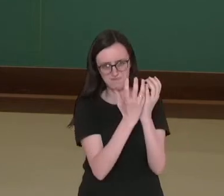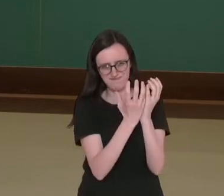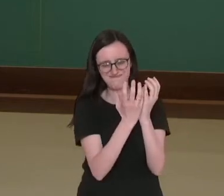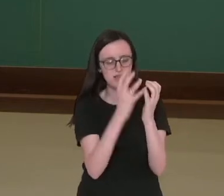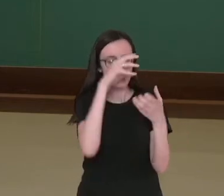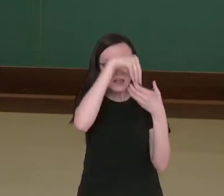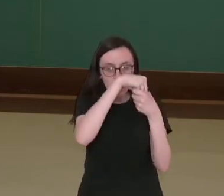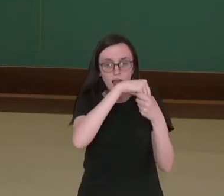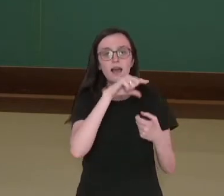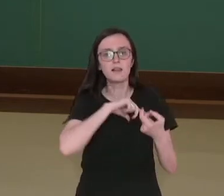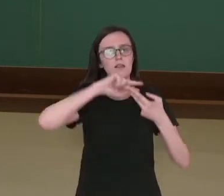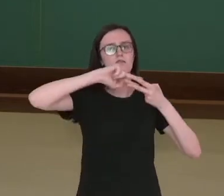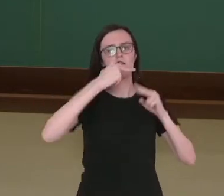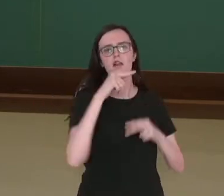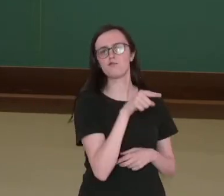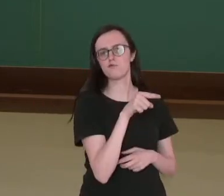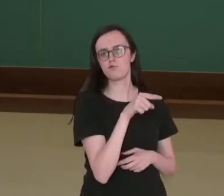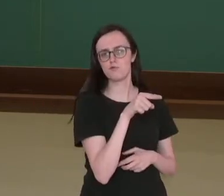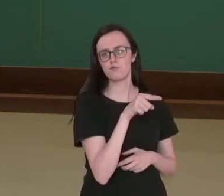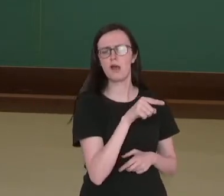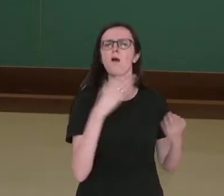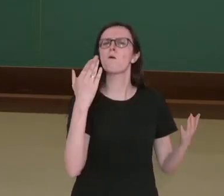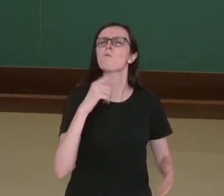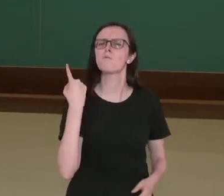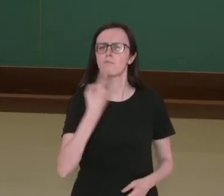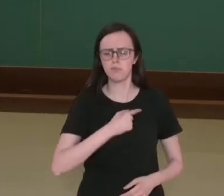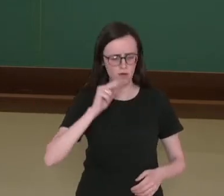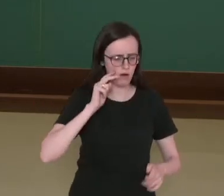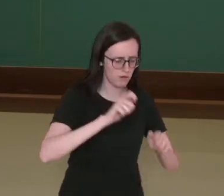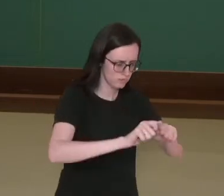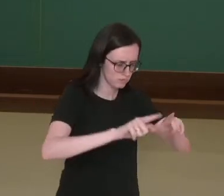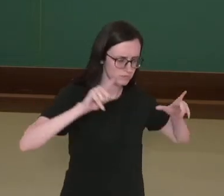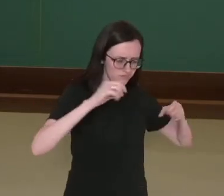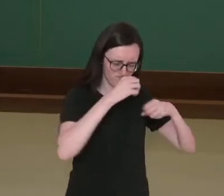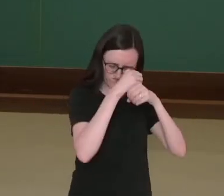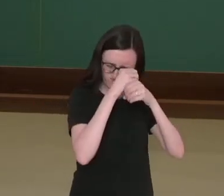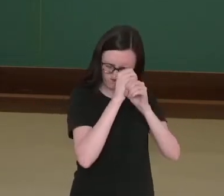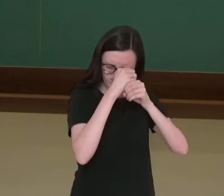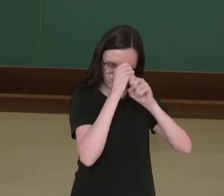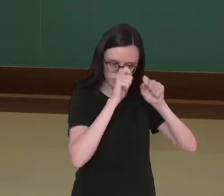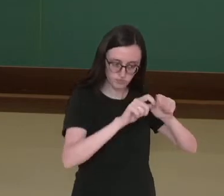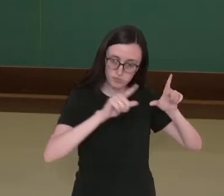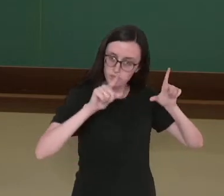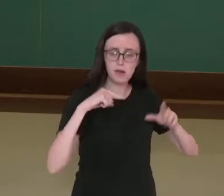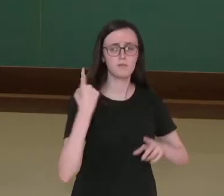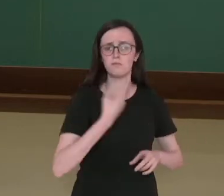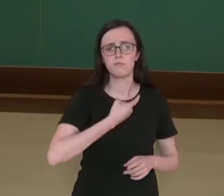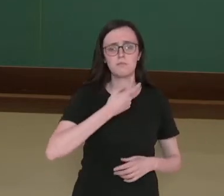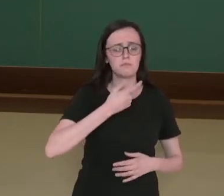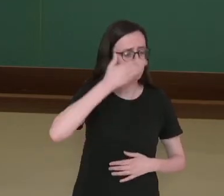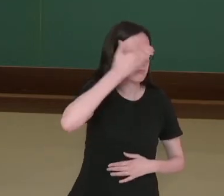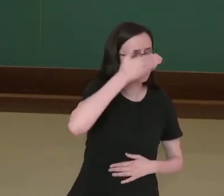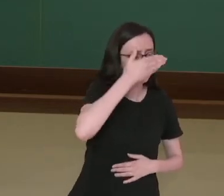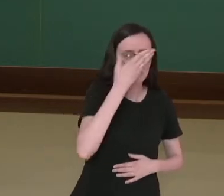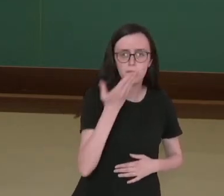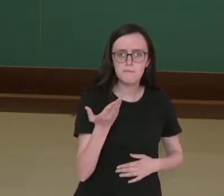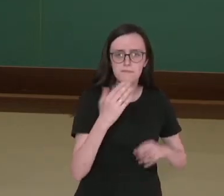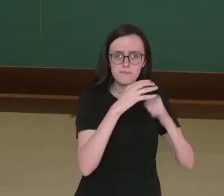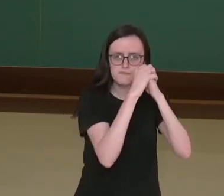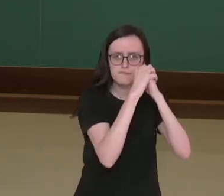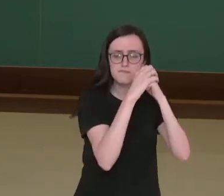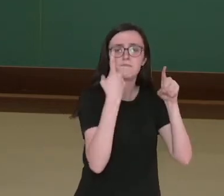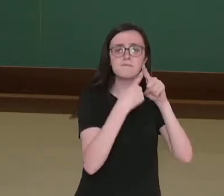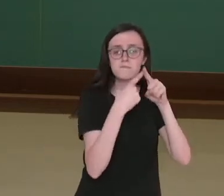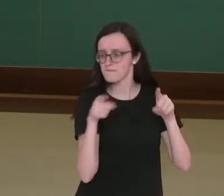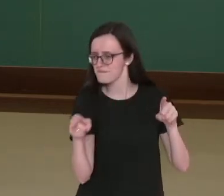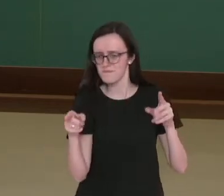bolsinha, está o material genético. Quando a gente olha no microscópio a primeira célula, a gente não consegue ver direitinho o núcleo, porque o